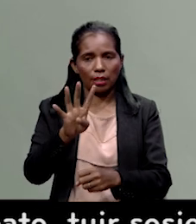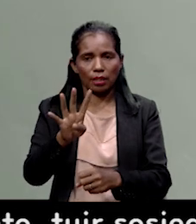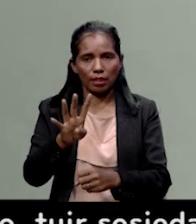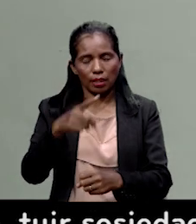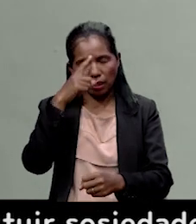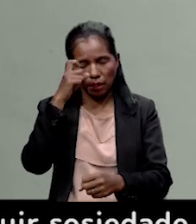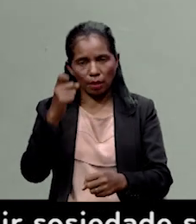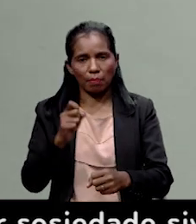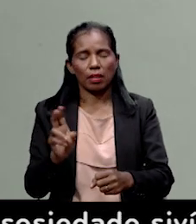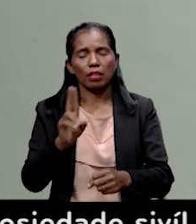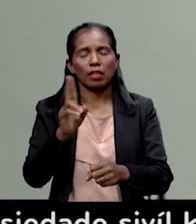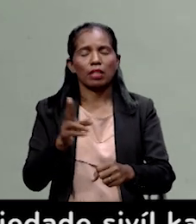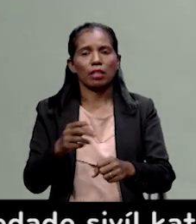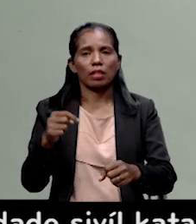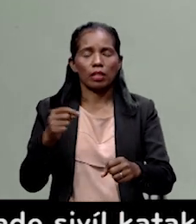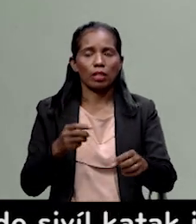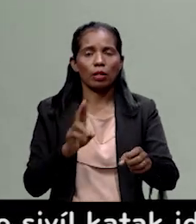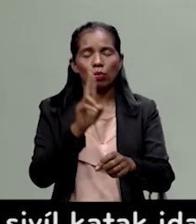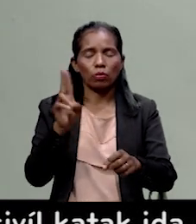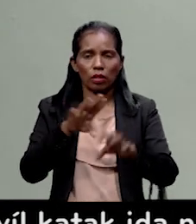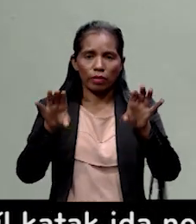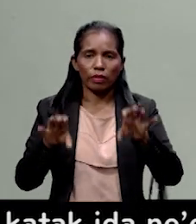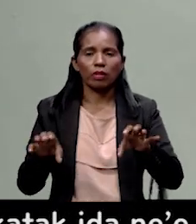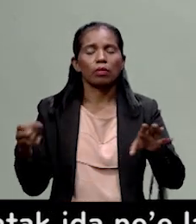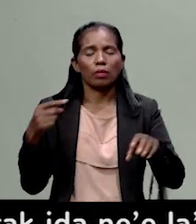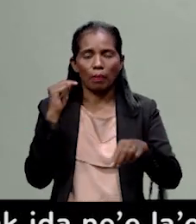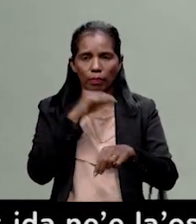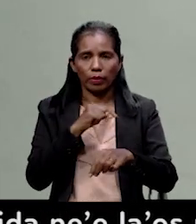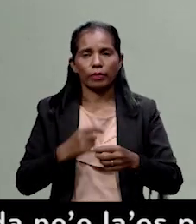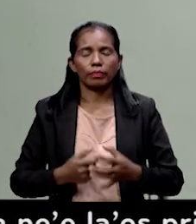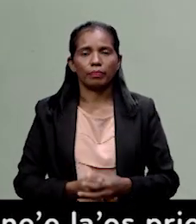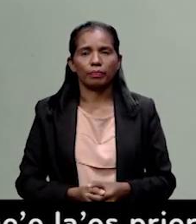burla gravado no falsificação documentos. Napoleão Xavier, Justiniano Nano, GMN.